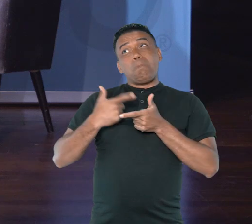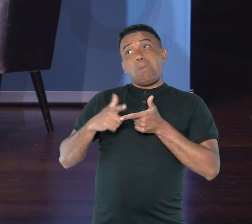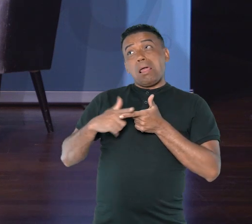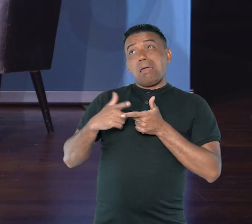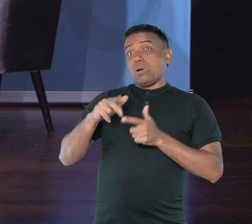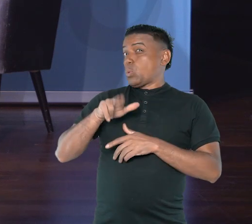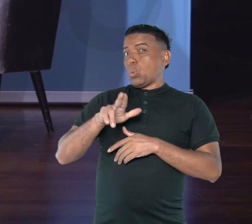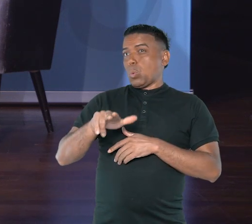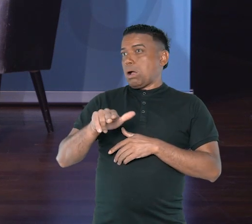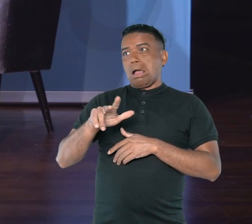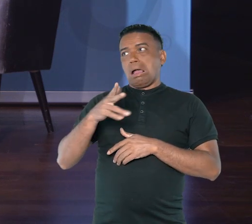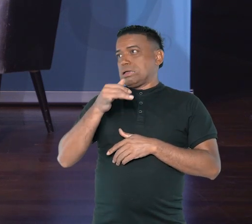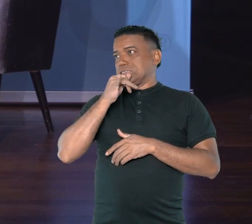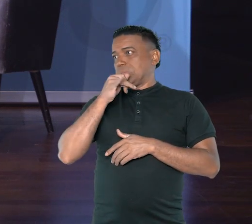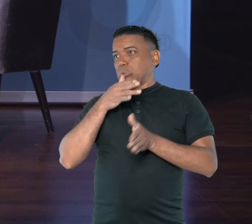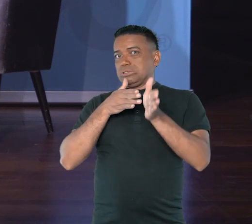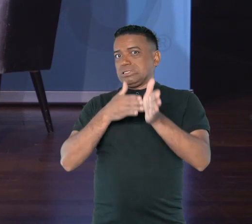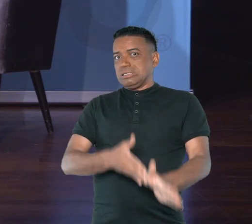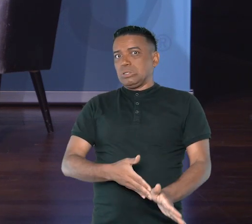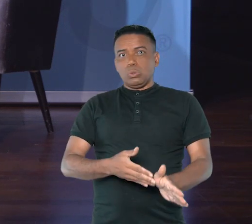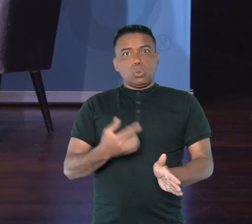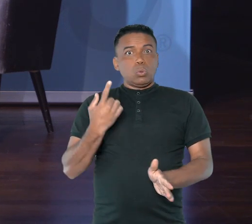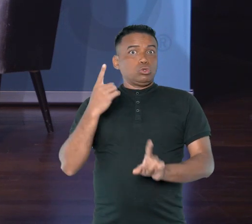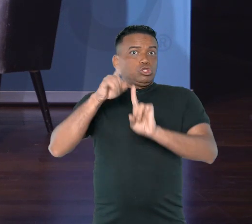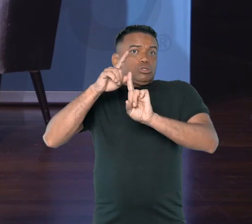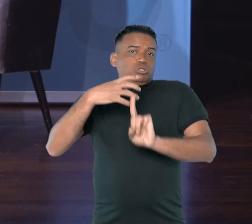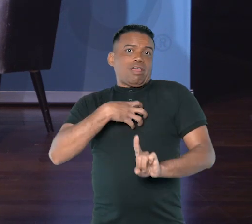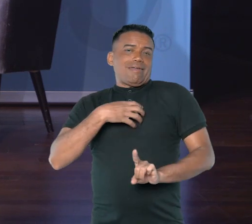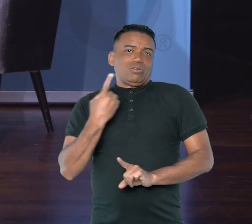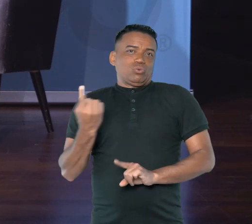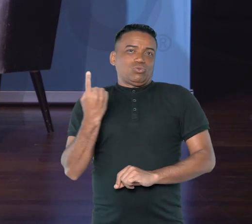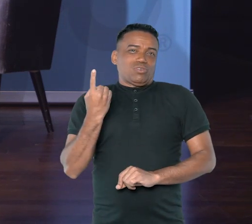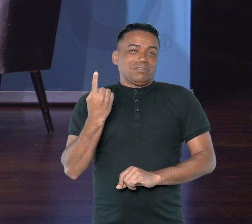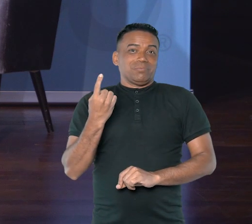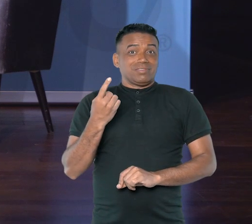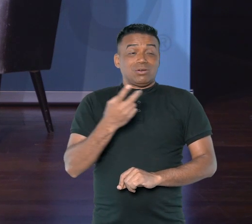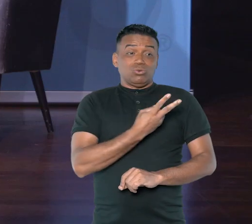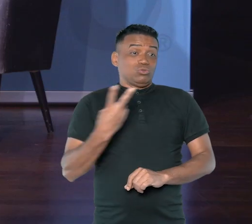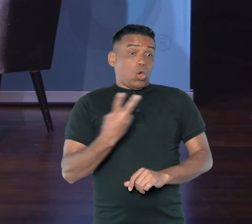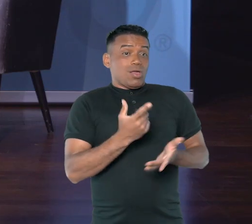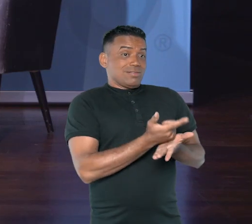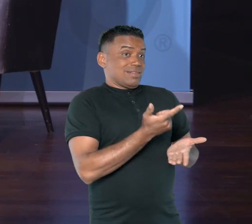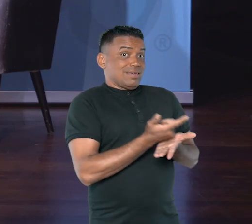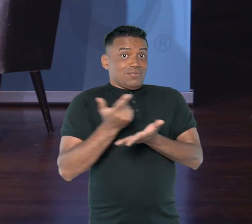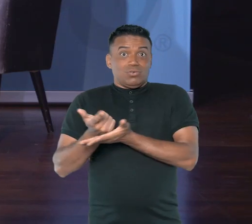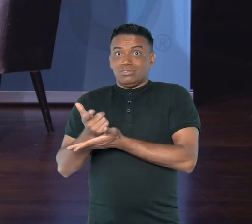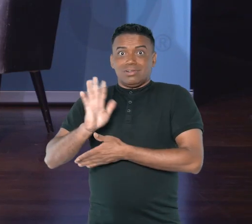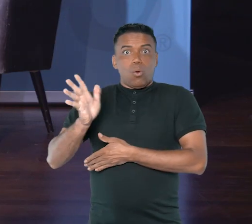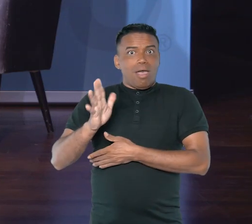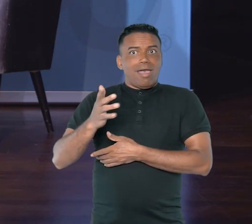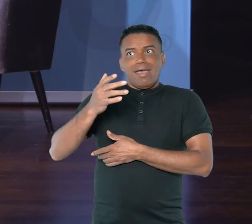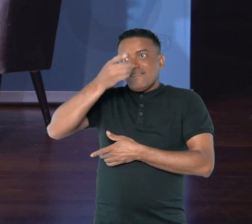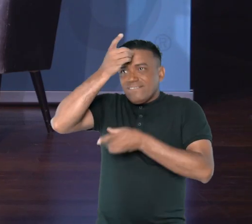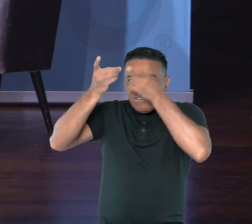não sou a pessoa mais adequada para isso, mas eu considero os dois, quer dizer, são duas não ficções literárias, né? Dois